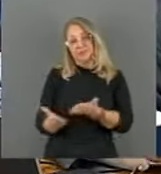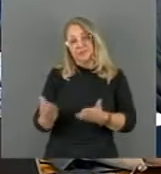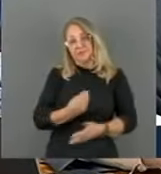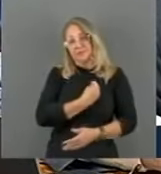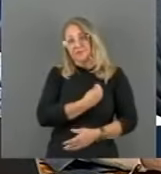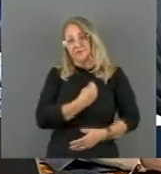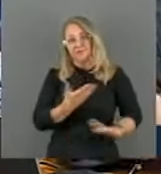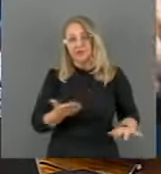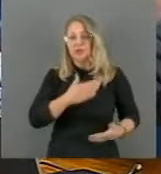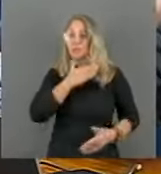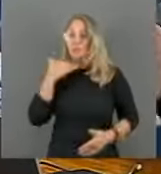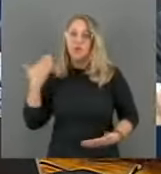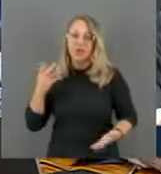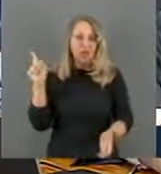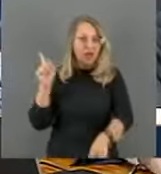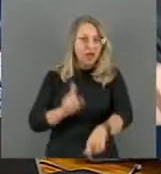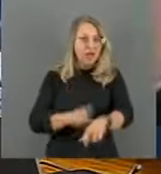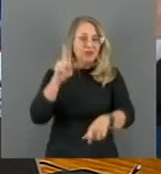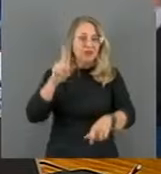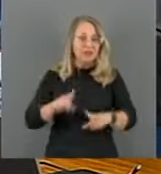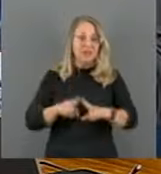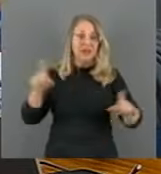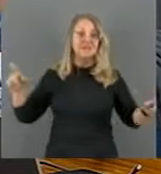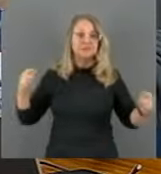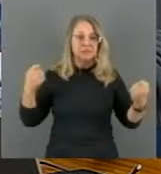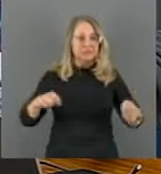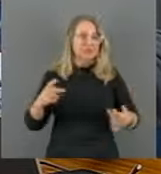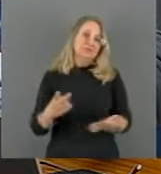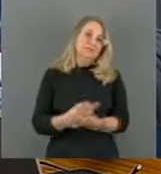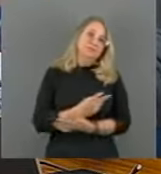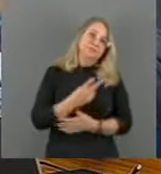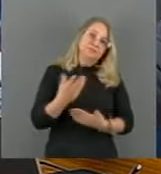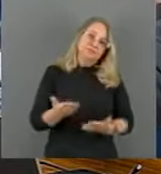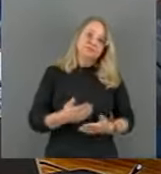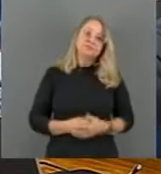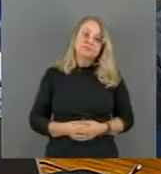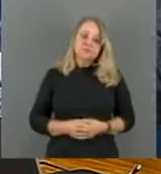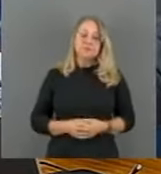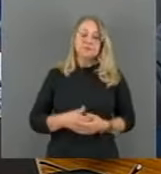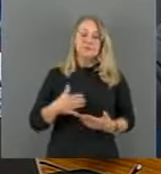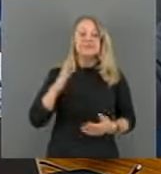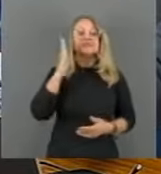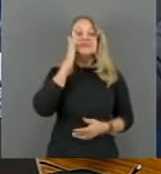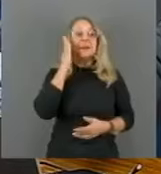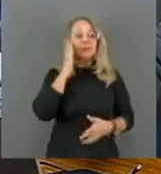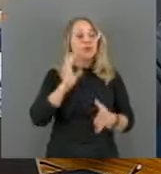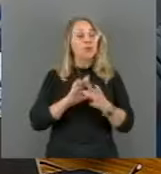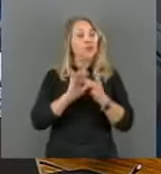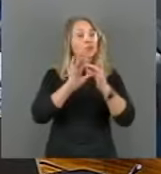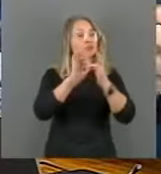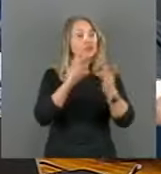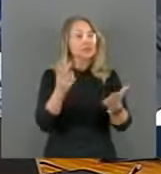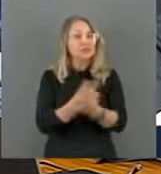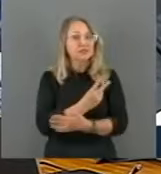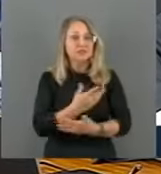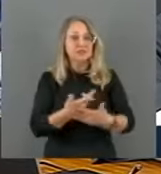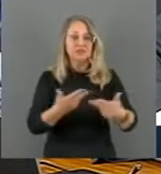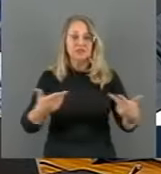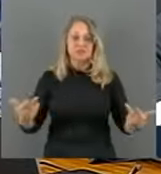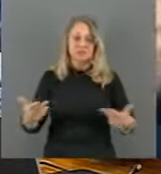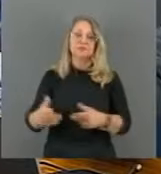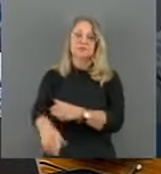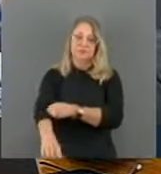Tom uma decisão errada mas no calor daquela emoção tem que ser levado isso em consideração o contexto em que acontece determinado